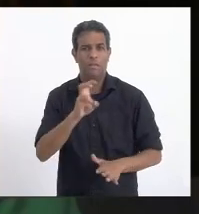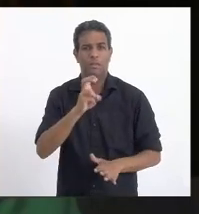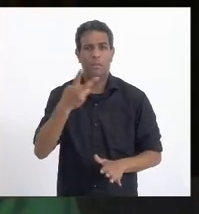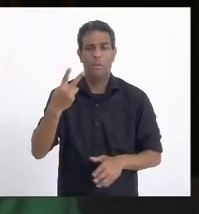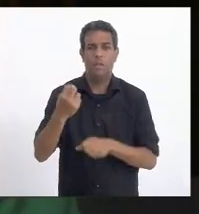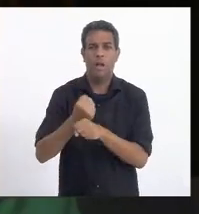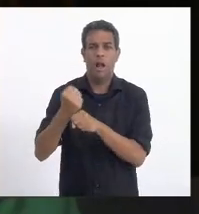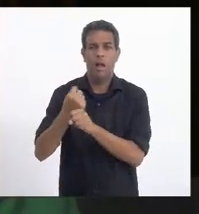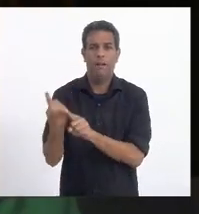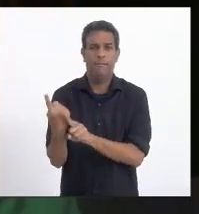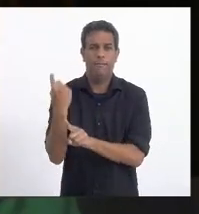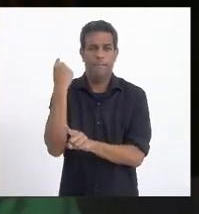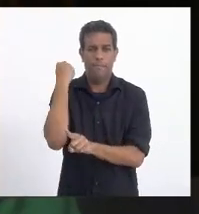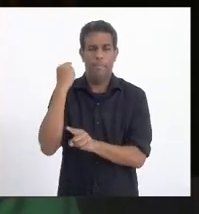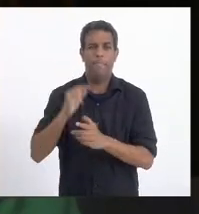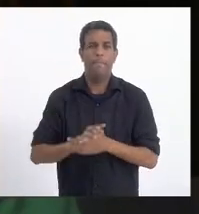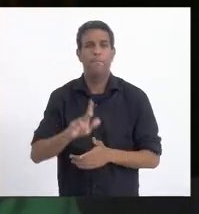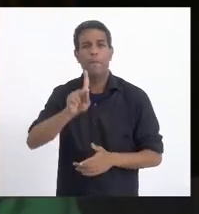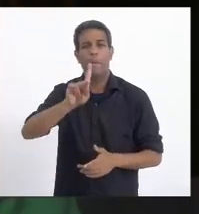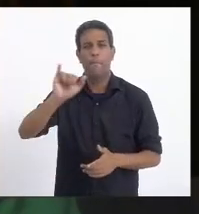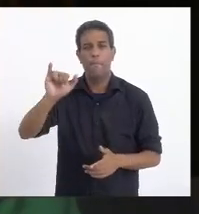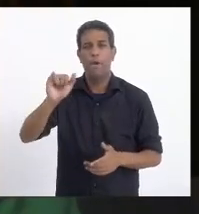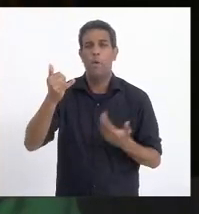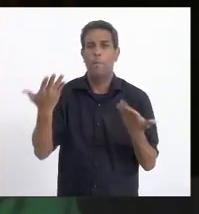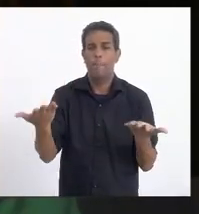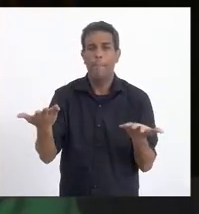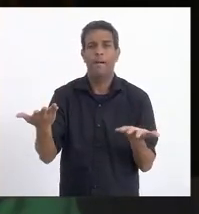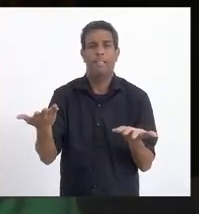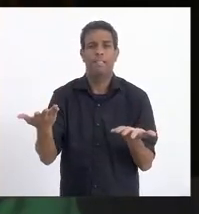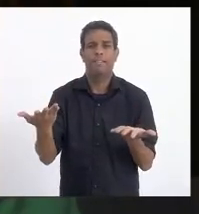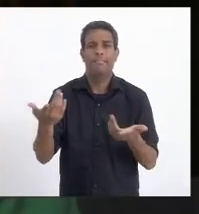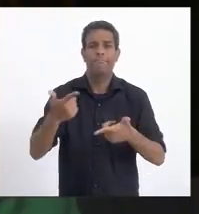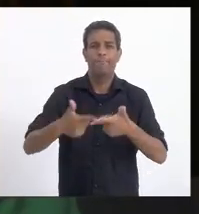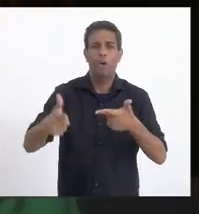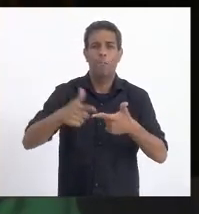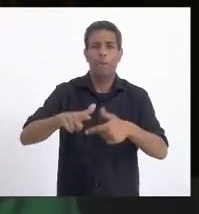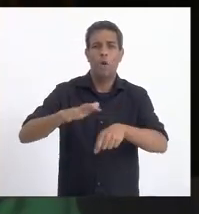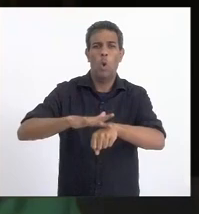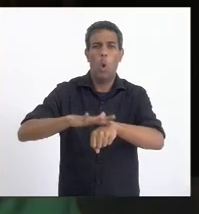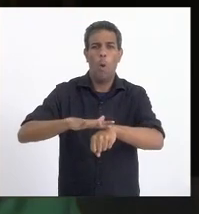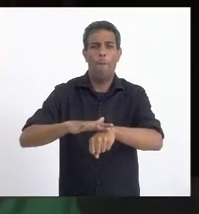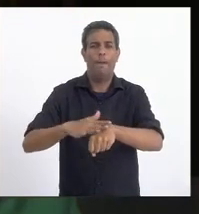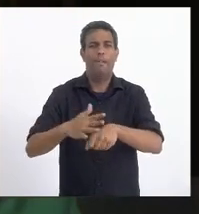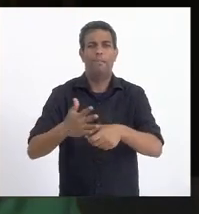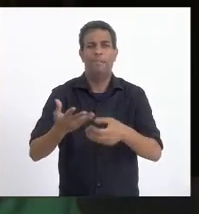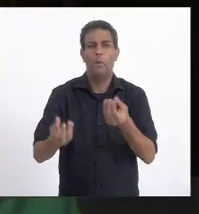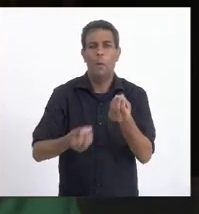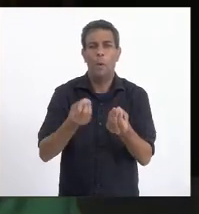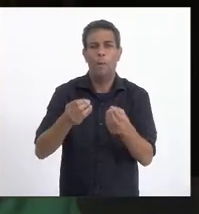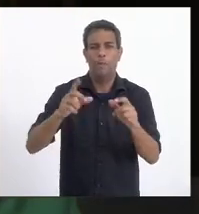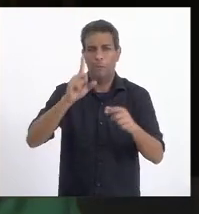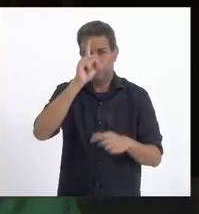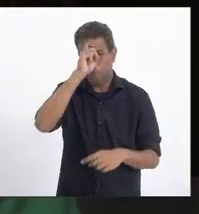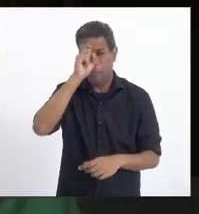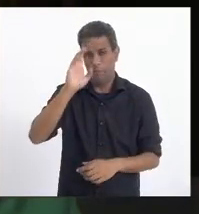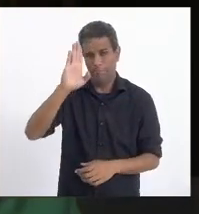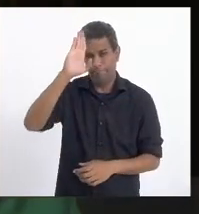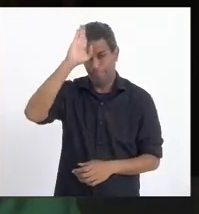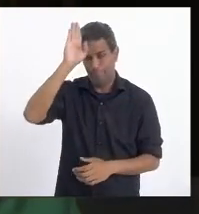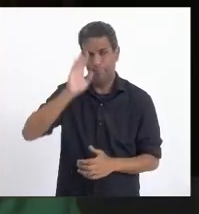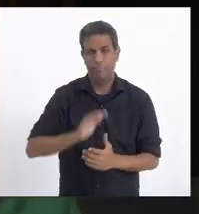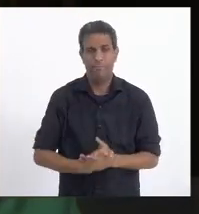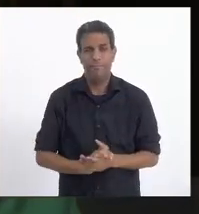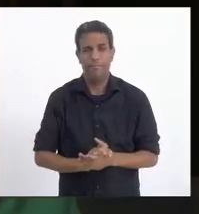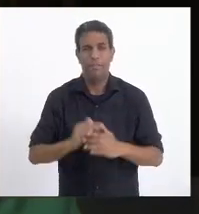52 anos atrás o meu pai estava queimado no hospital do bombeiro um pequeno 10º